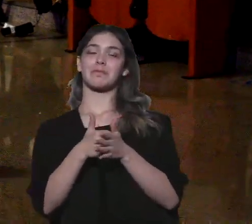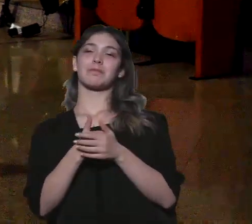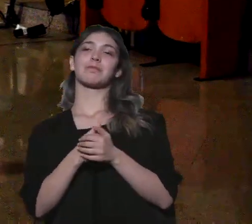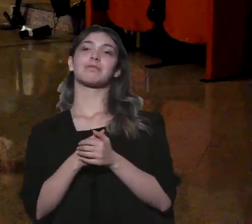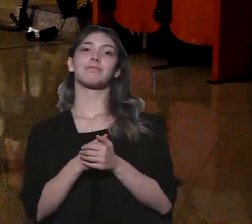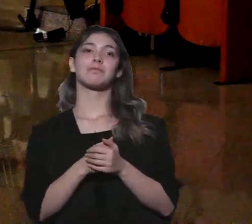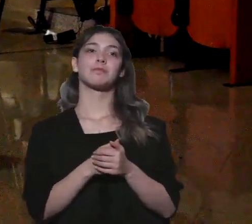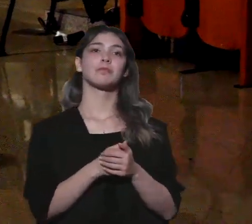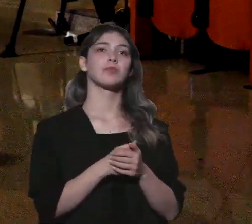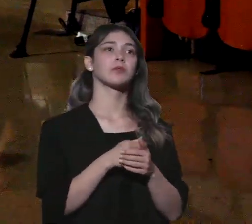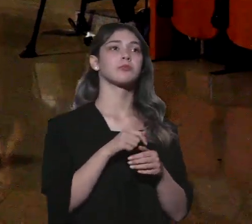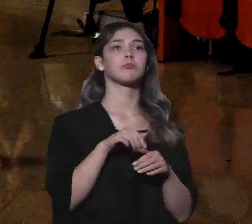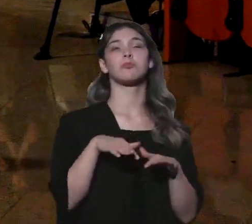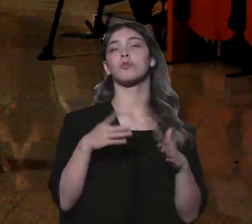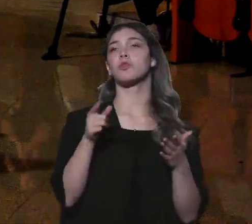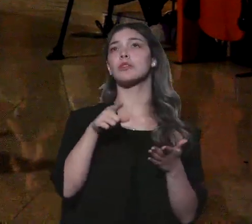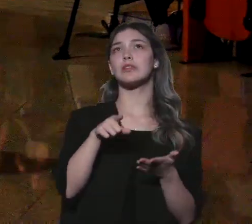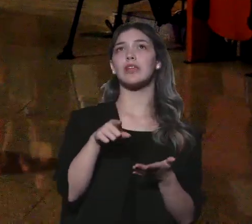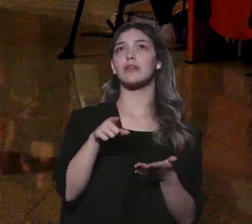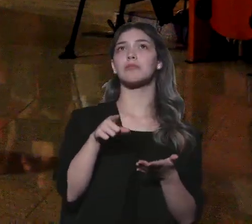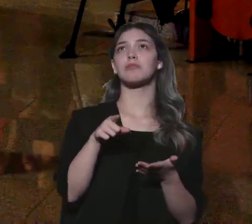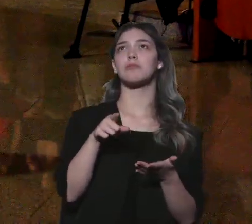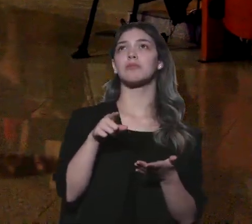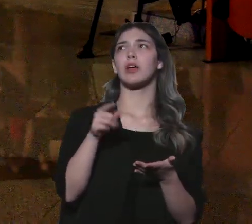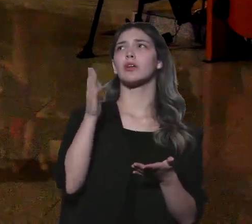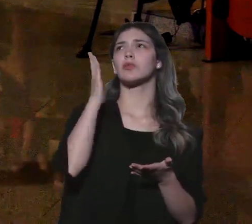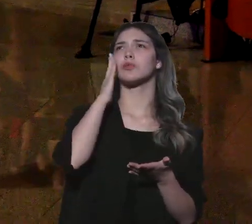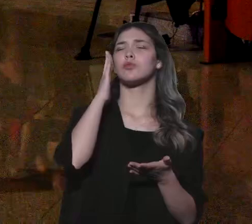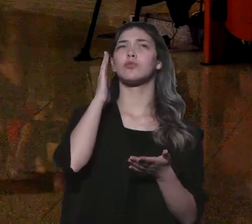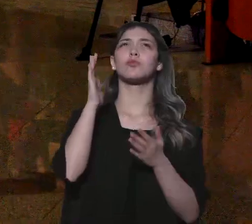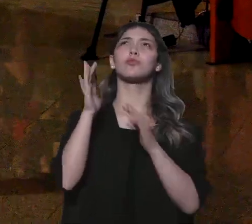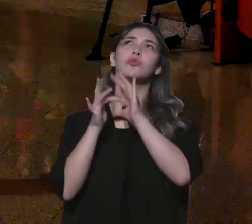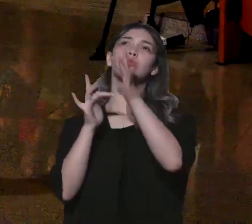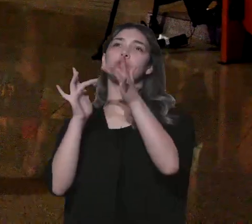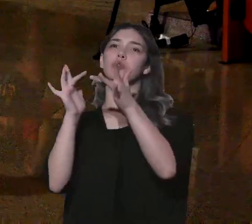você nunca tinha ouvido falar de Jesus desse jeito.